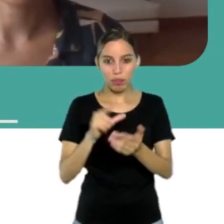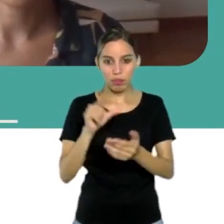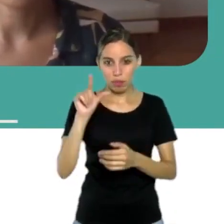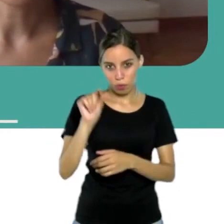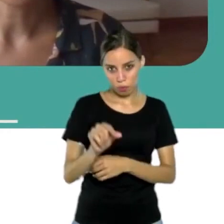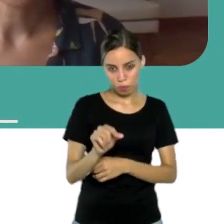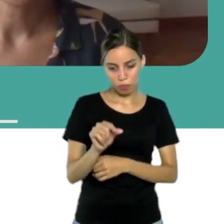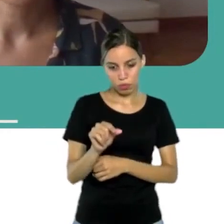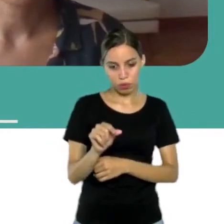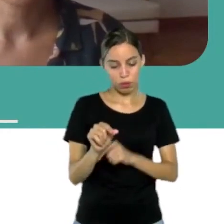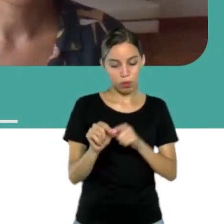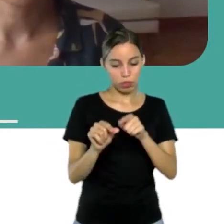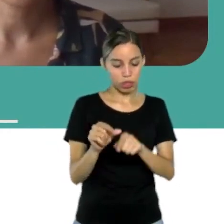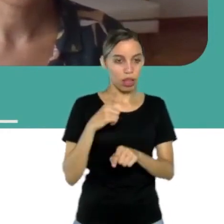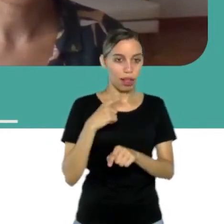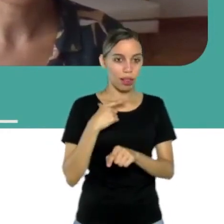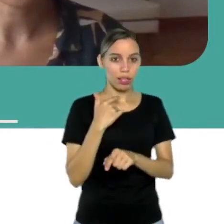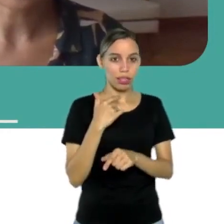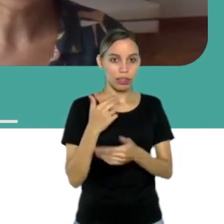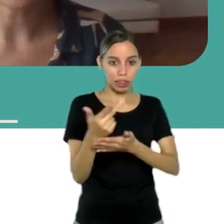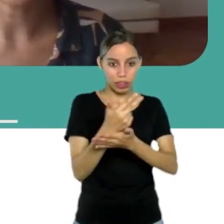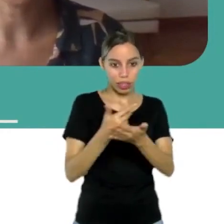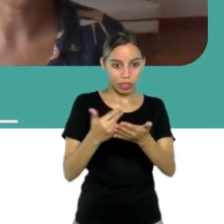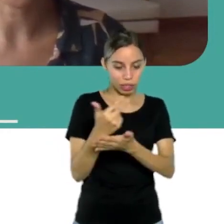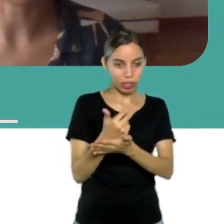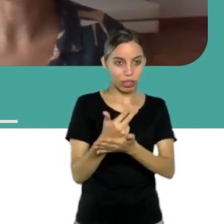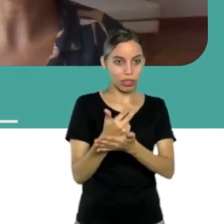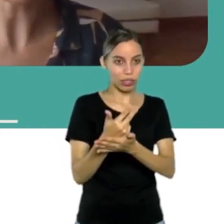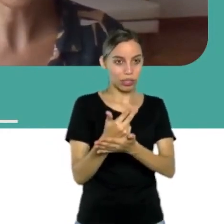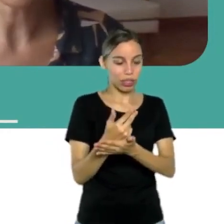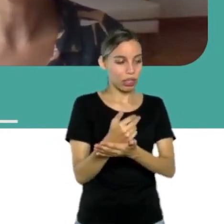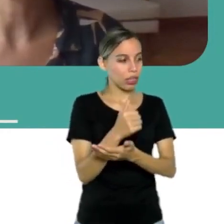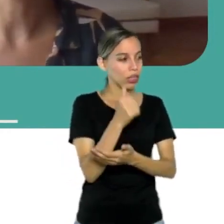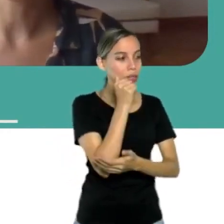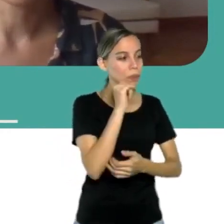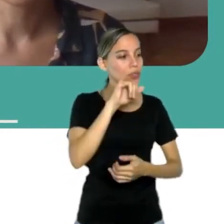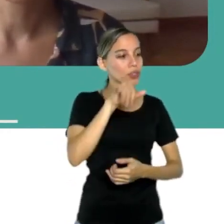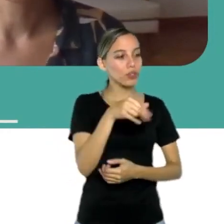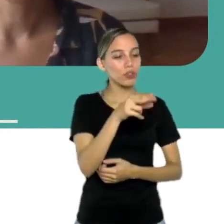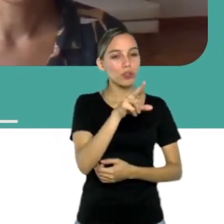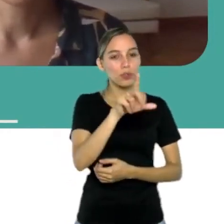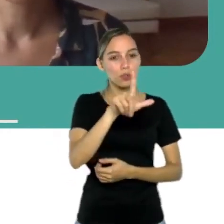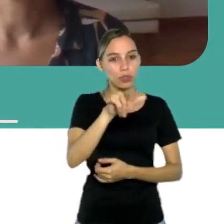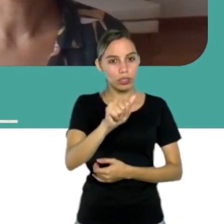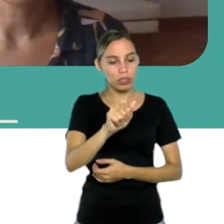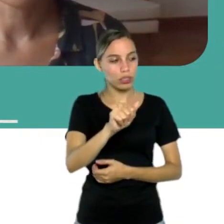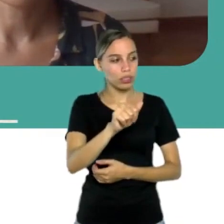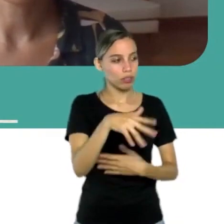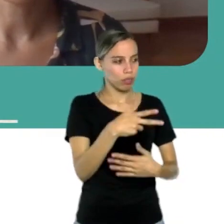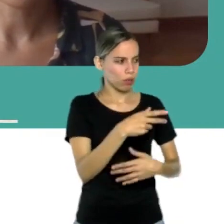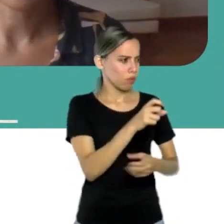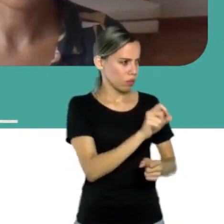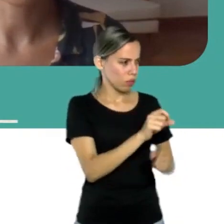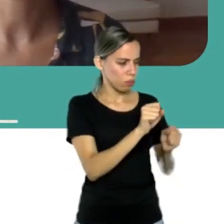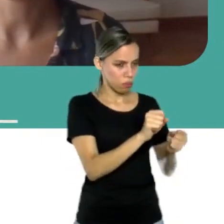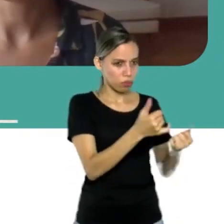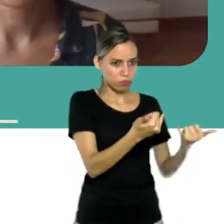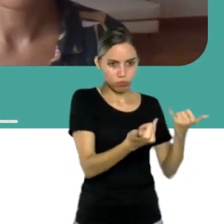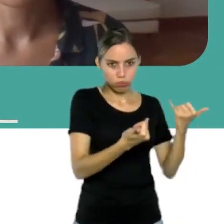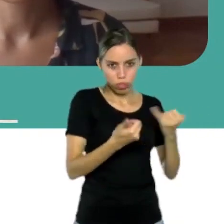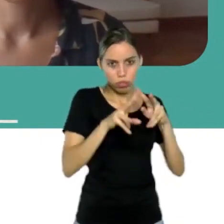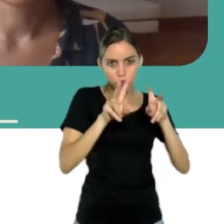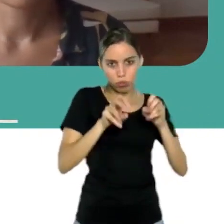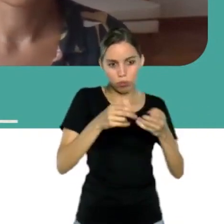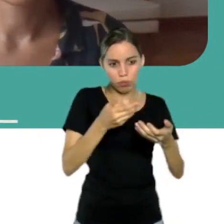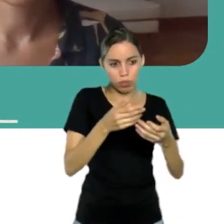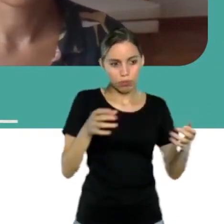aquarelas da Júlia, né? Vamos falar um pouquinho a respeito dessa parceria de você, de novo, trazendo, né,